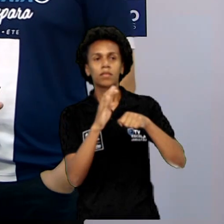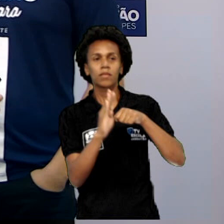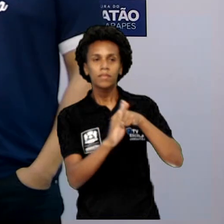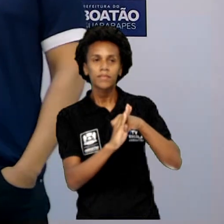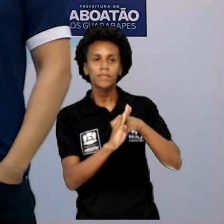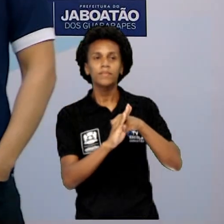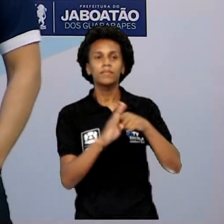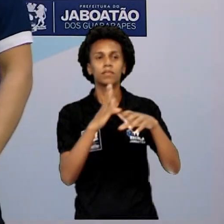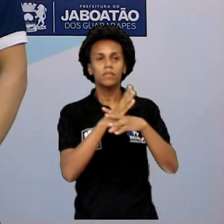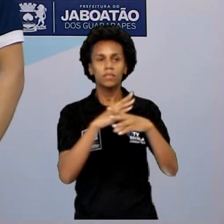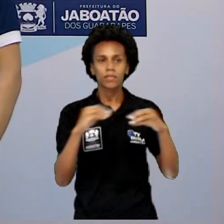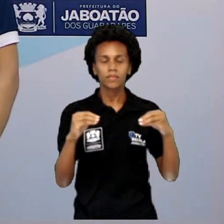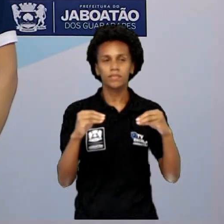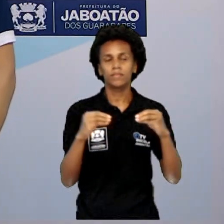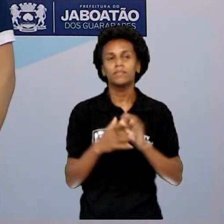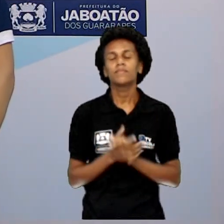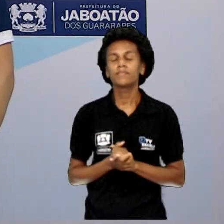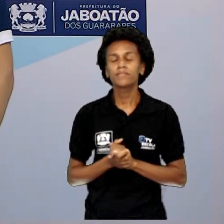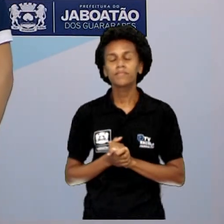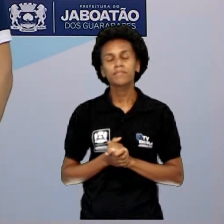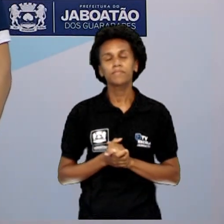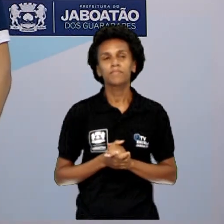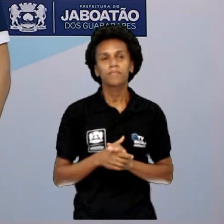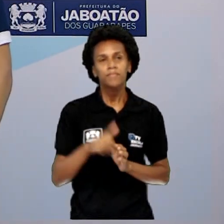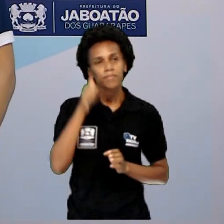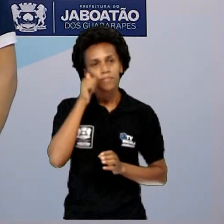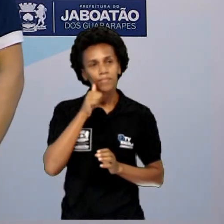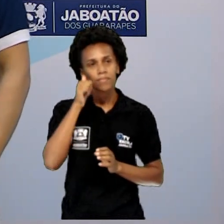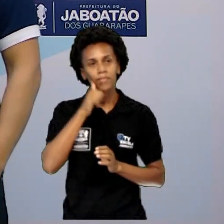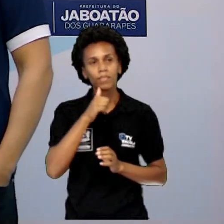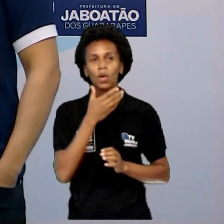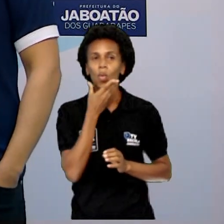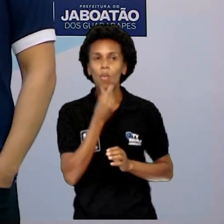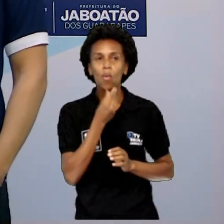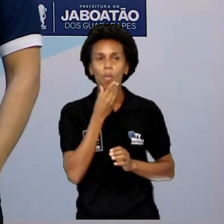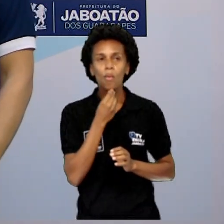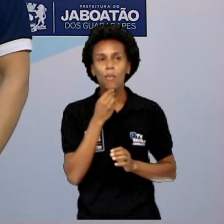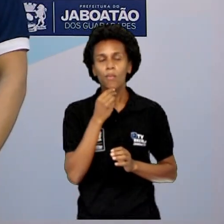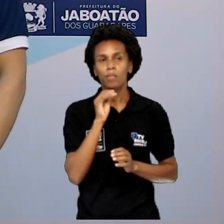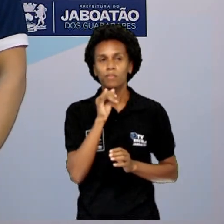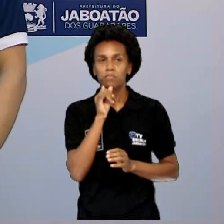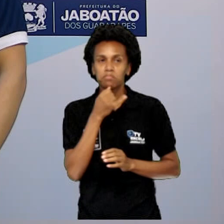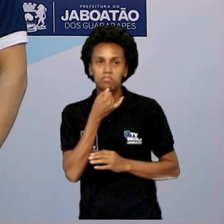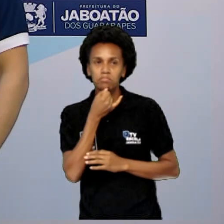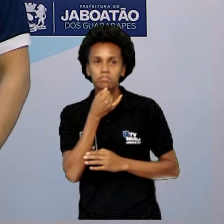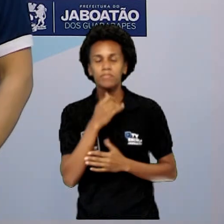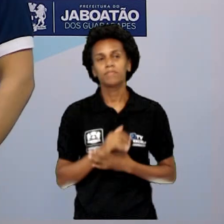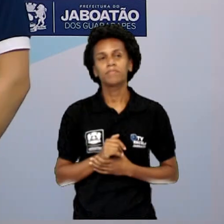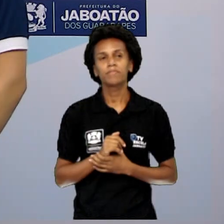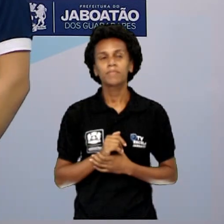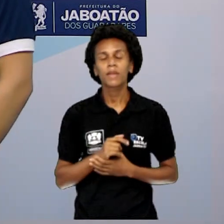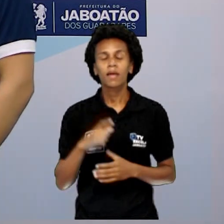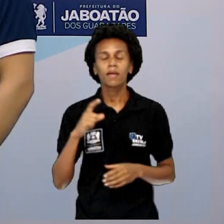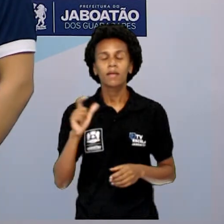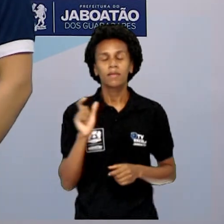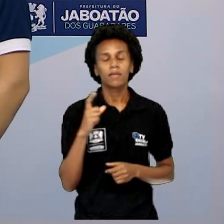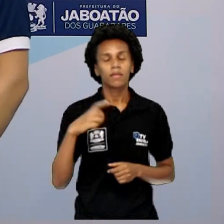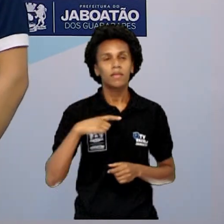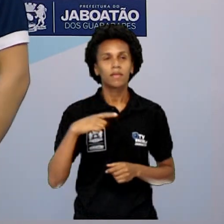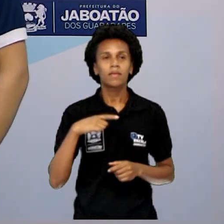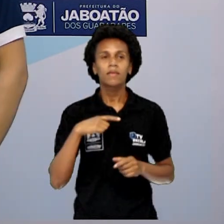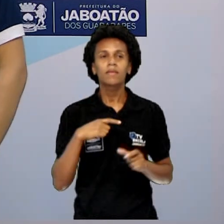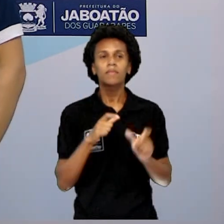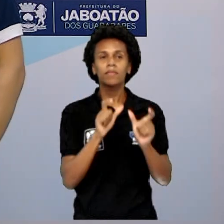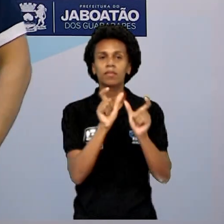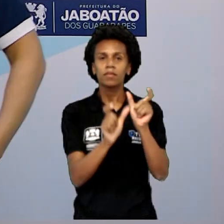ali duas classes de palavras. Nós encontramos a preposição de e nós encontramos o